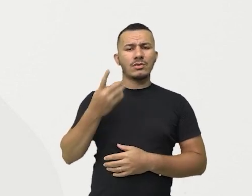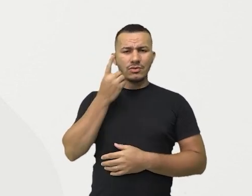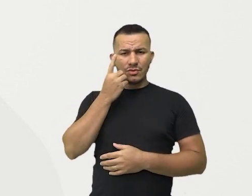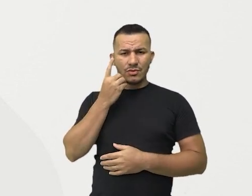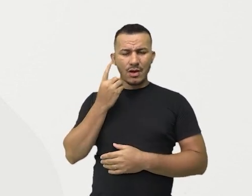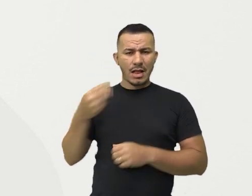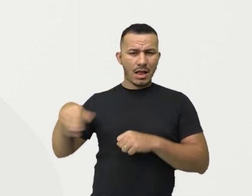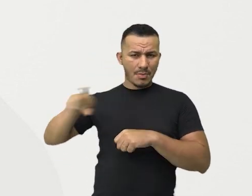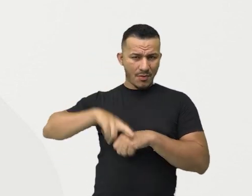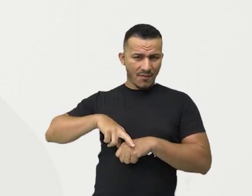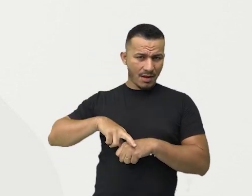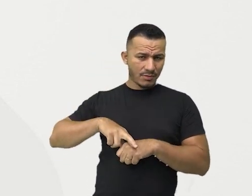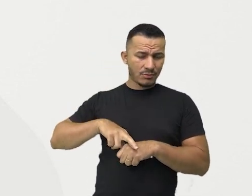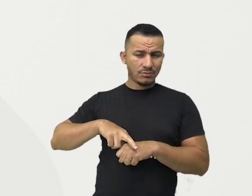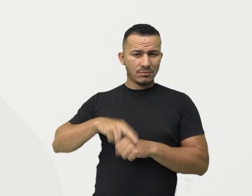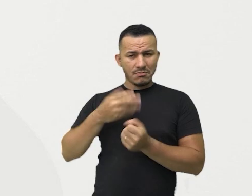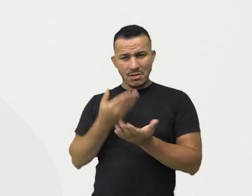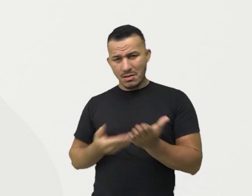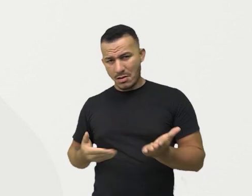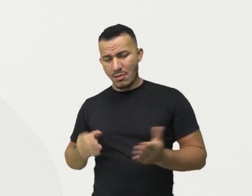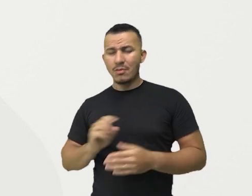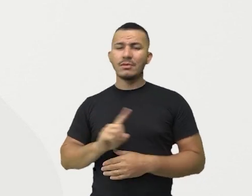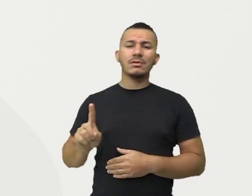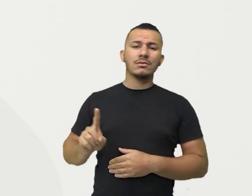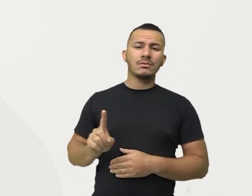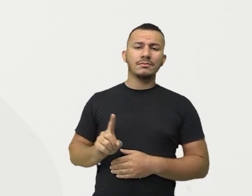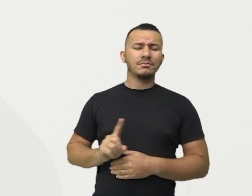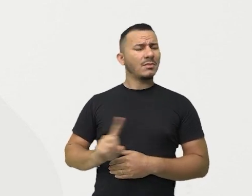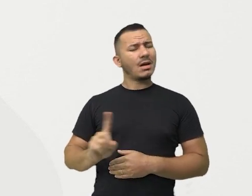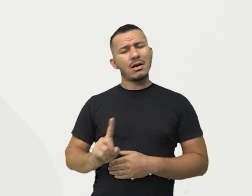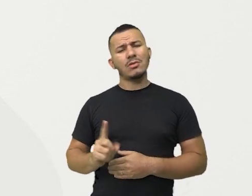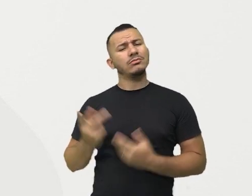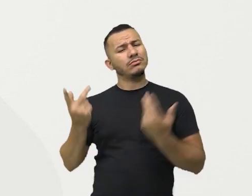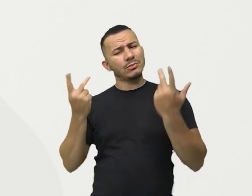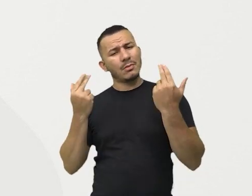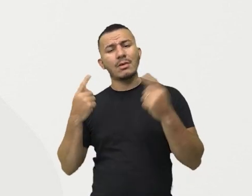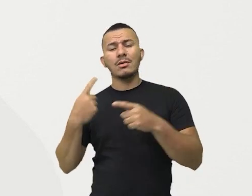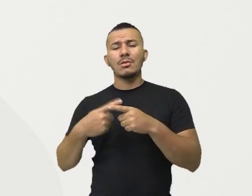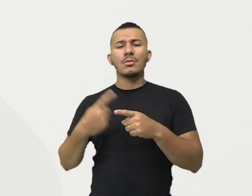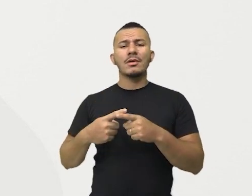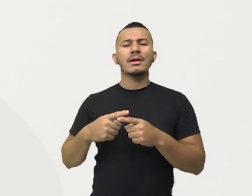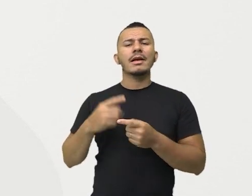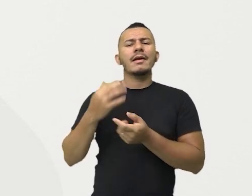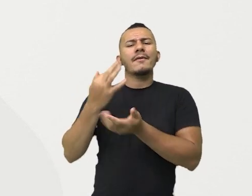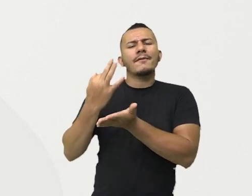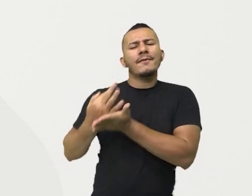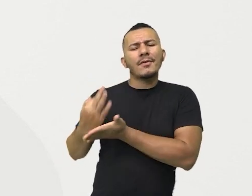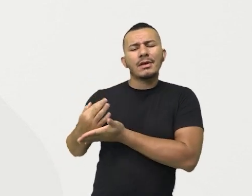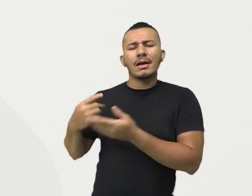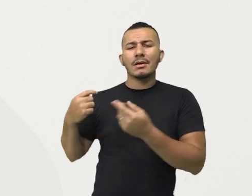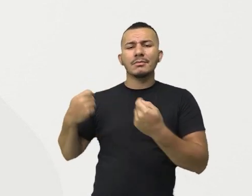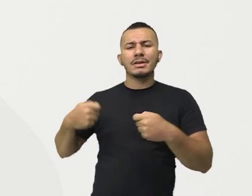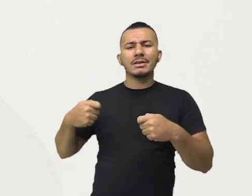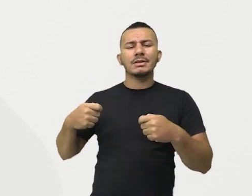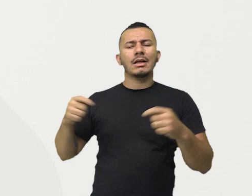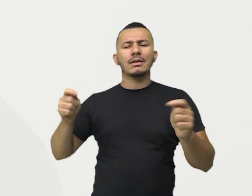ele foi reprovado, pessoal? Não, claro que não. Porque quantos dias ele poderia faltar?